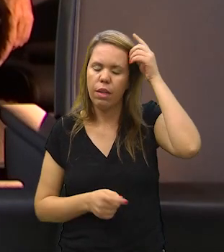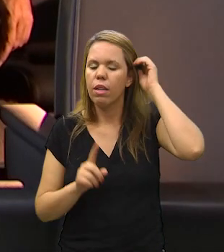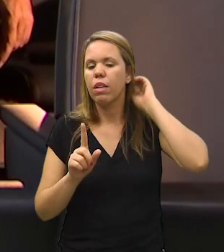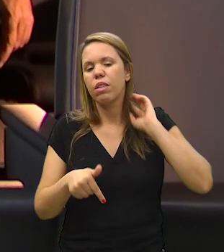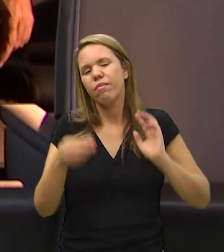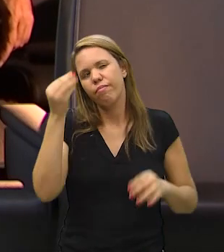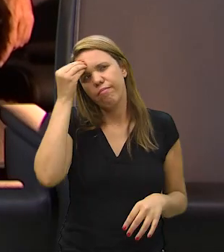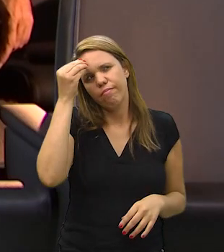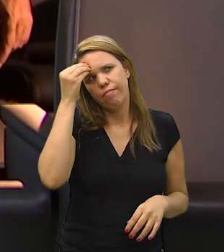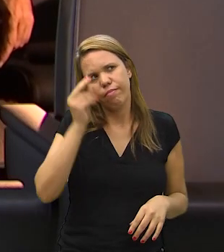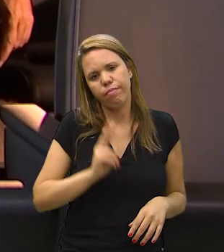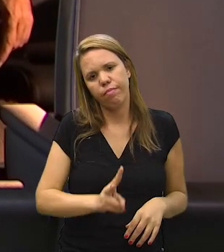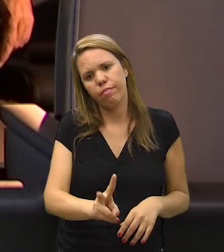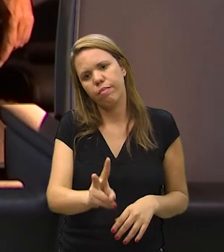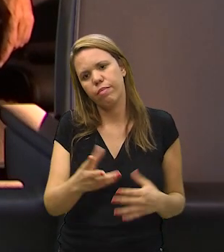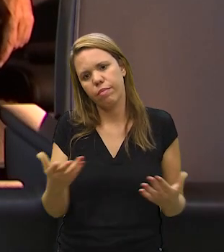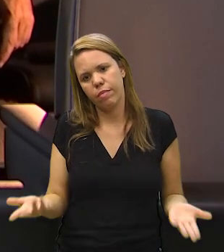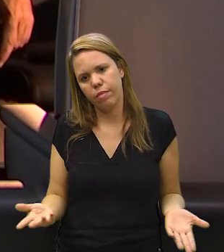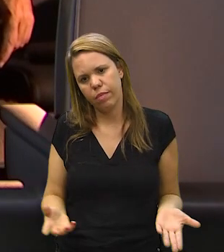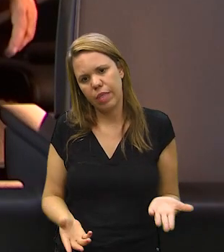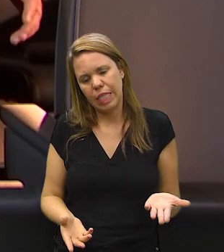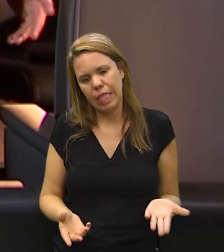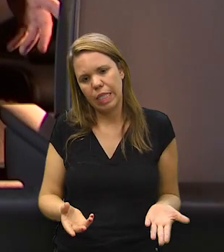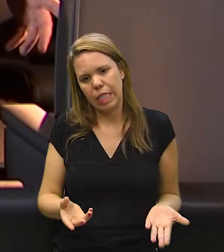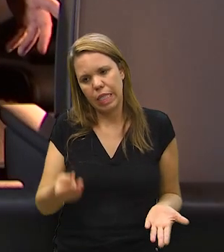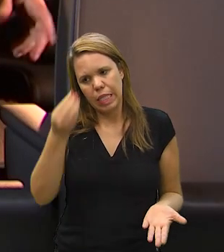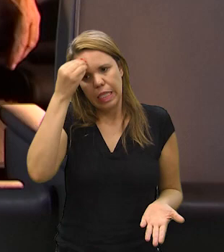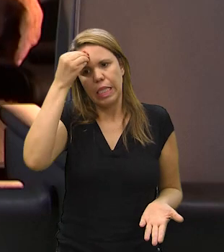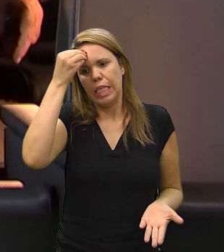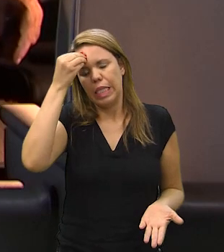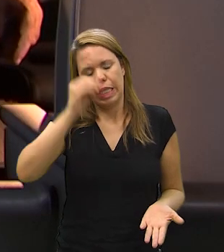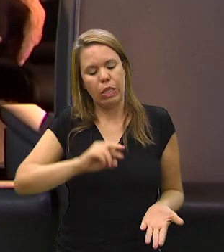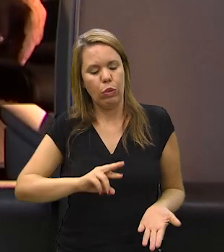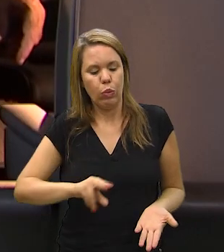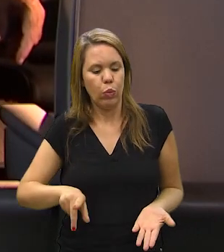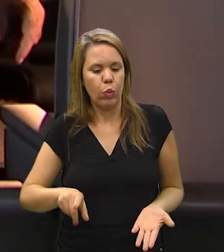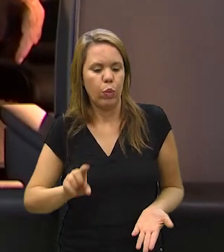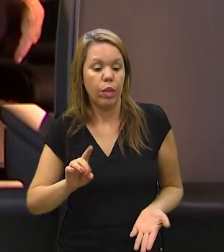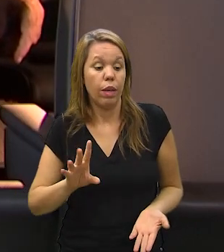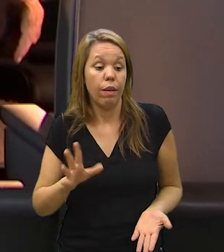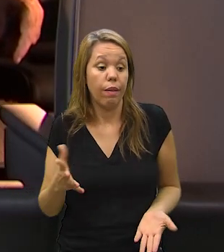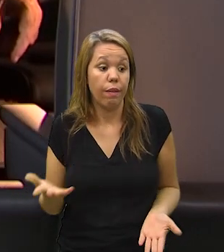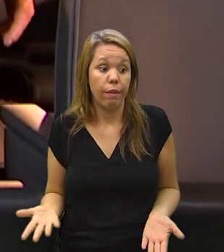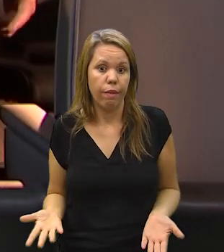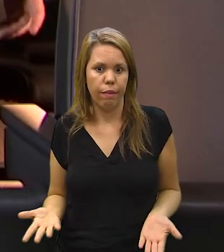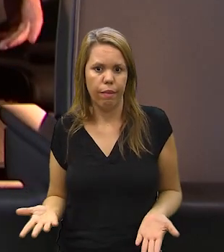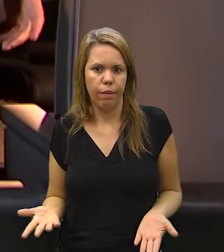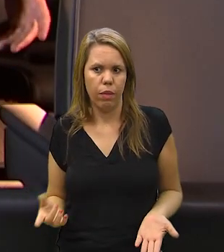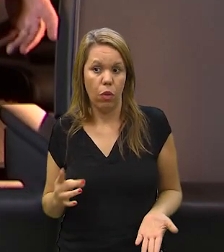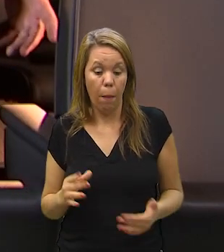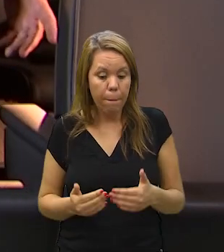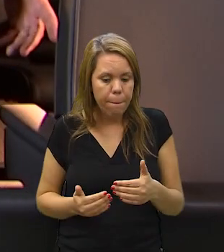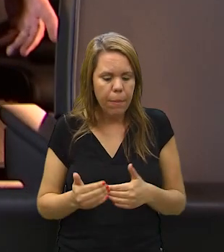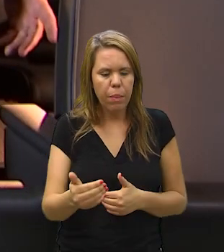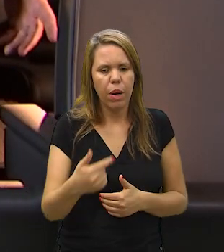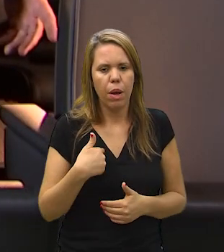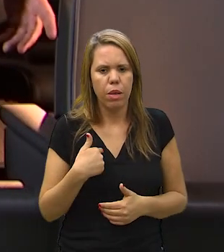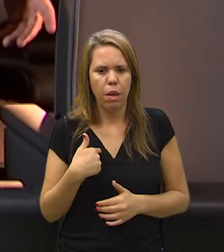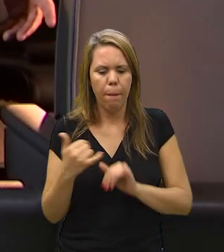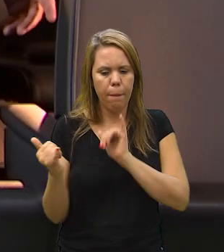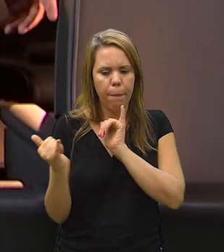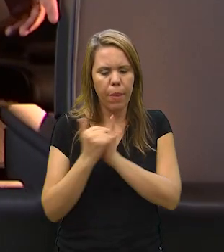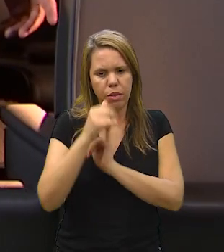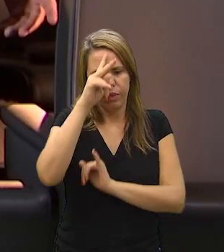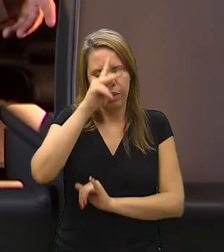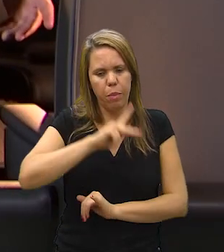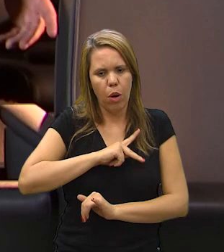isso fica na sua memória para sempre. Eu acho que é uma cicatriz que ela não é, né? O primeiro passo é você se perdoar, né?